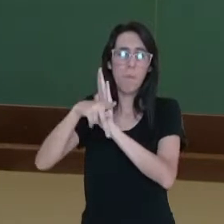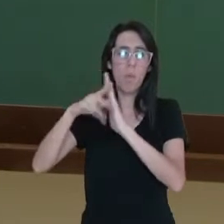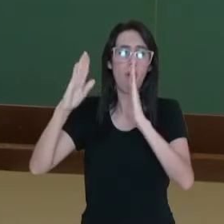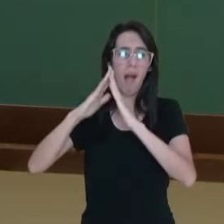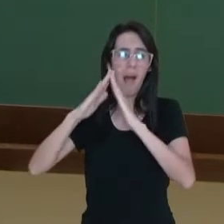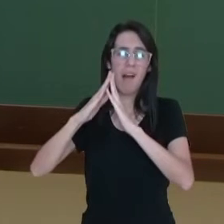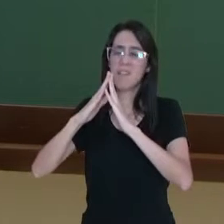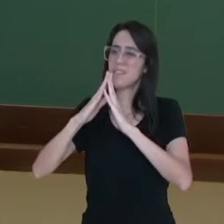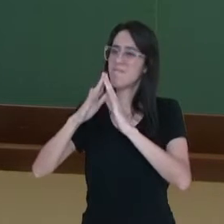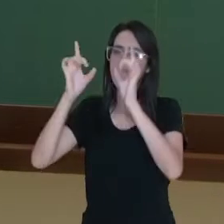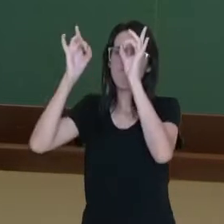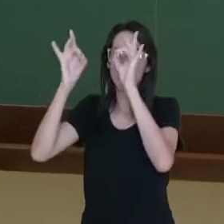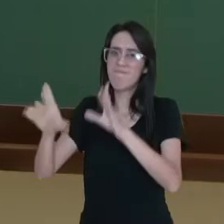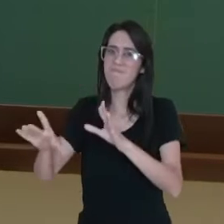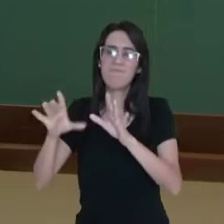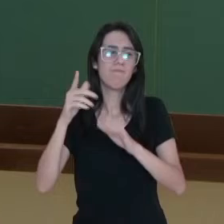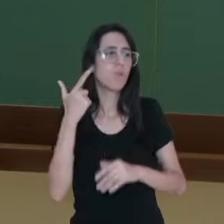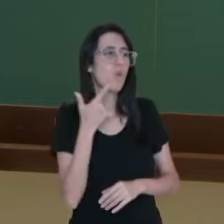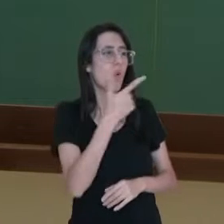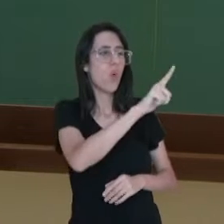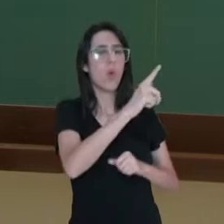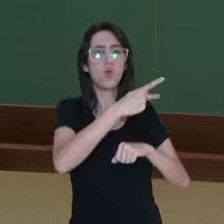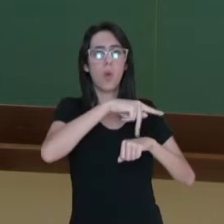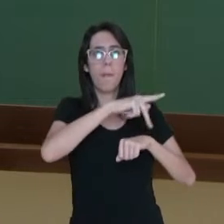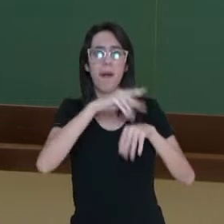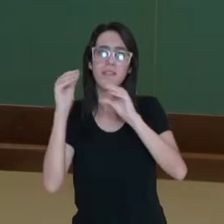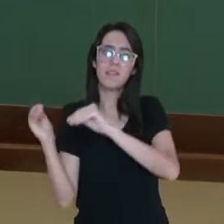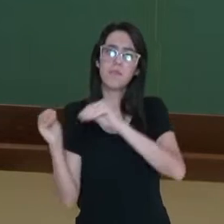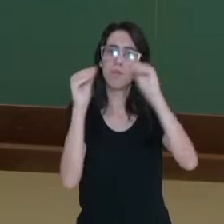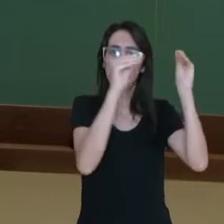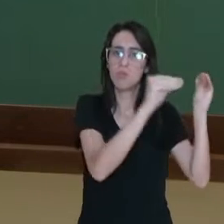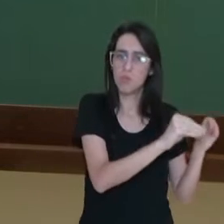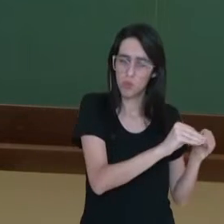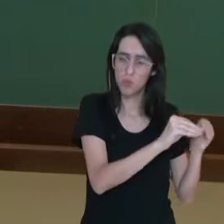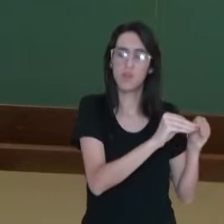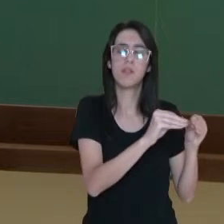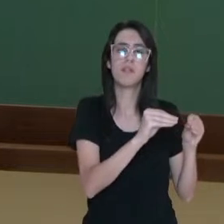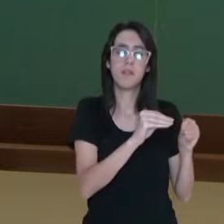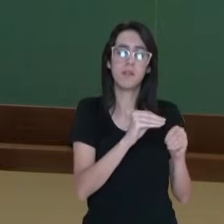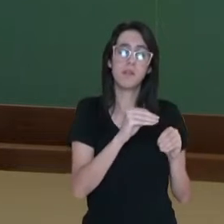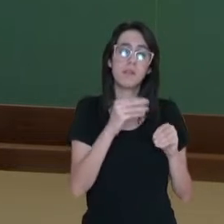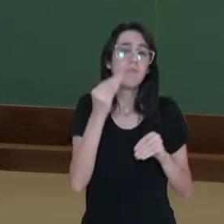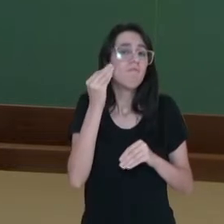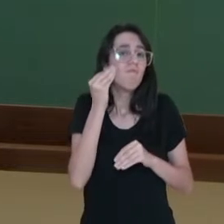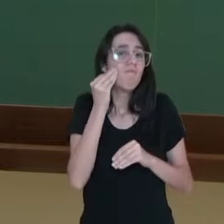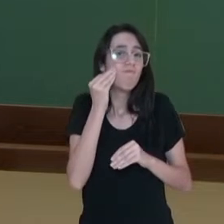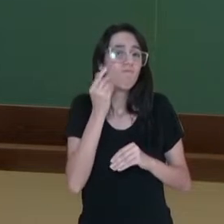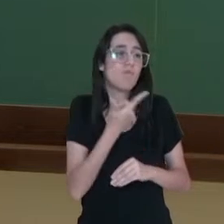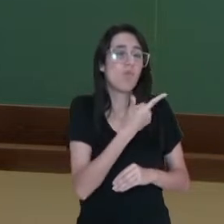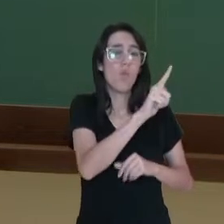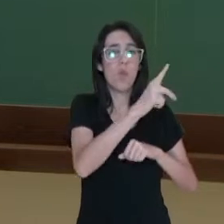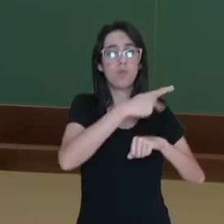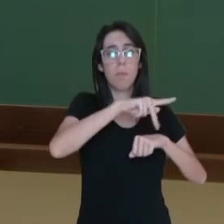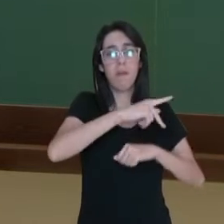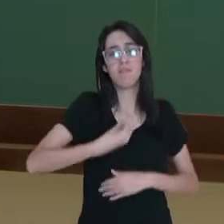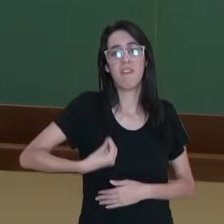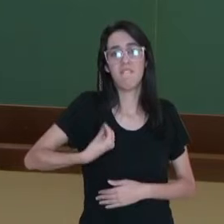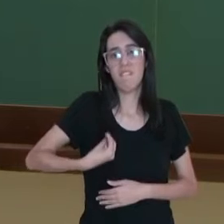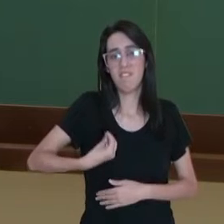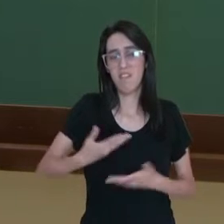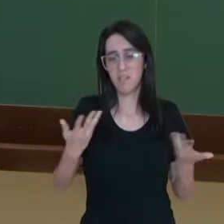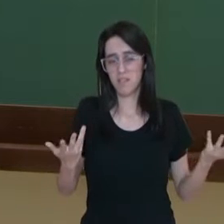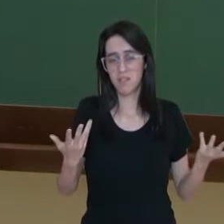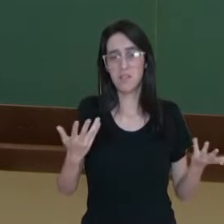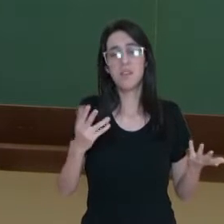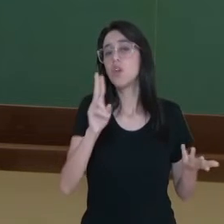casas e irem morar em outros lugares, outras regiões, até mesmo tentar a vida em outros países. Nós